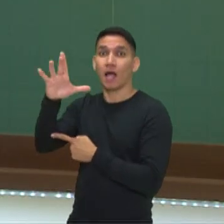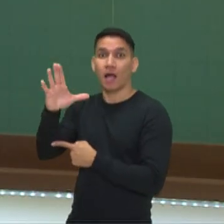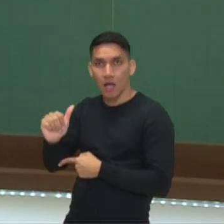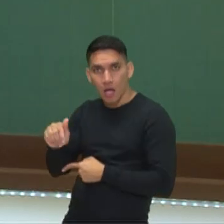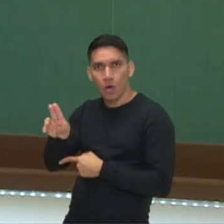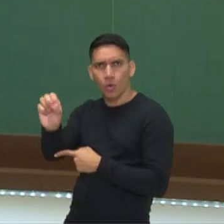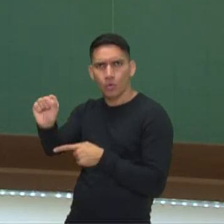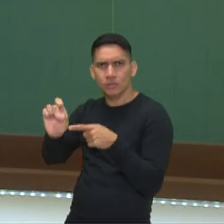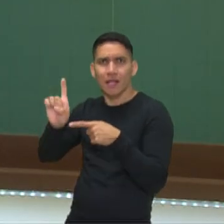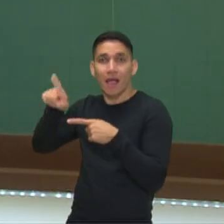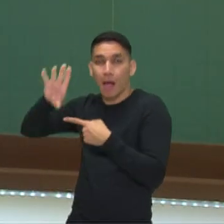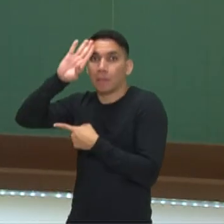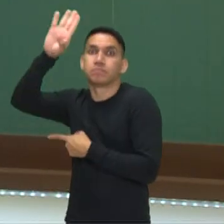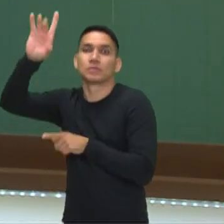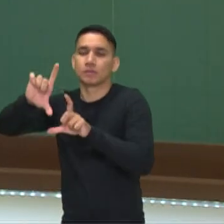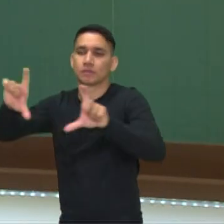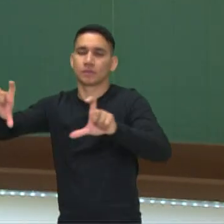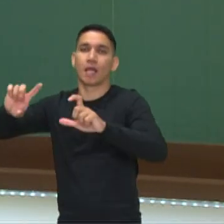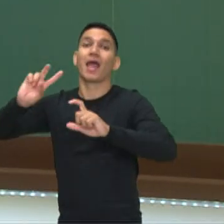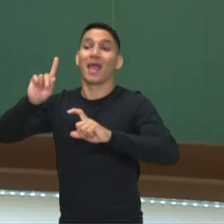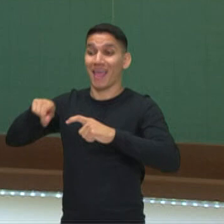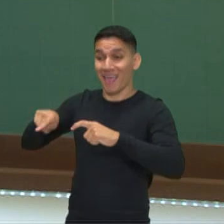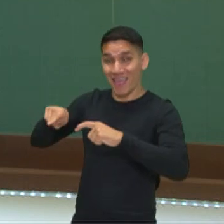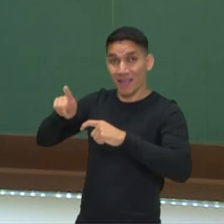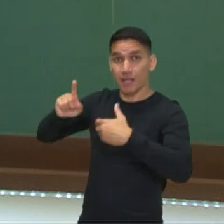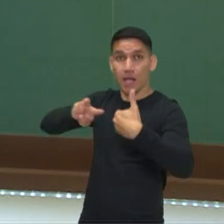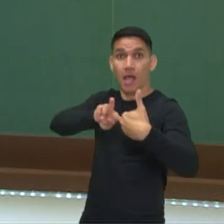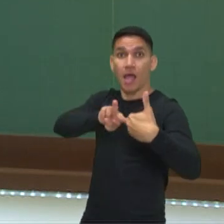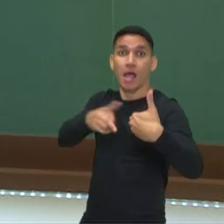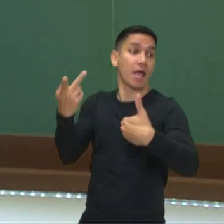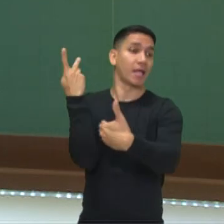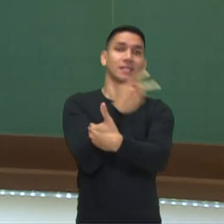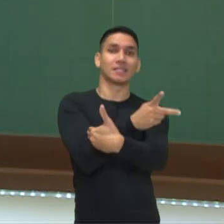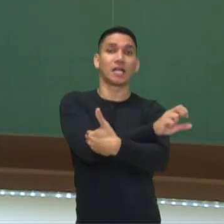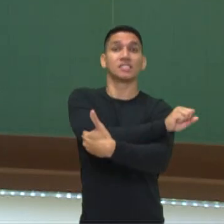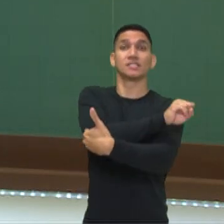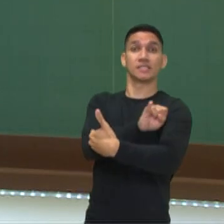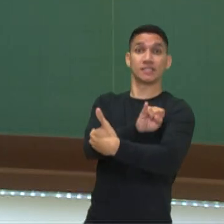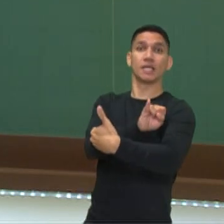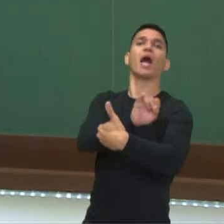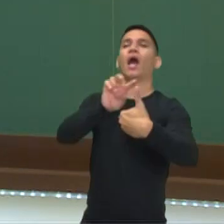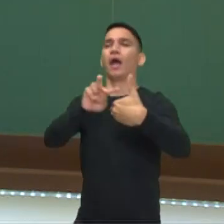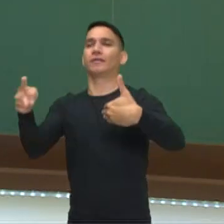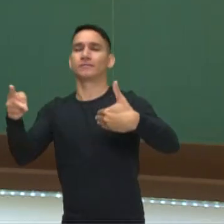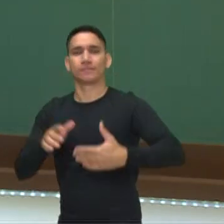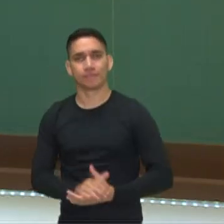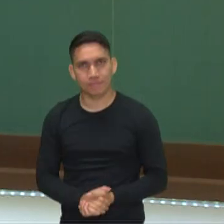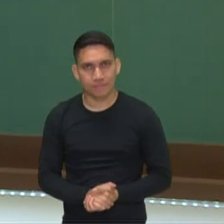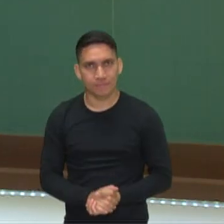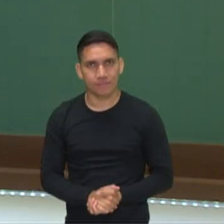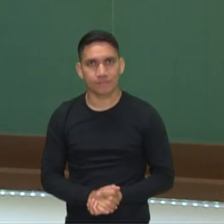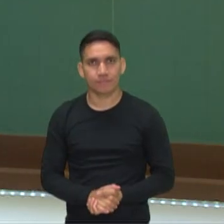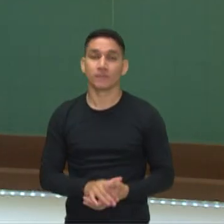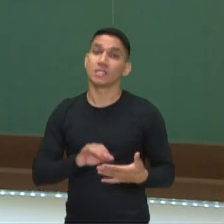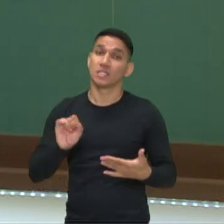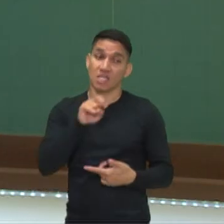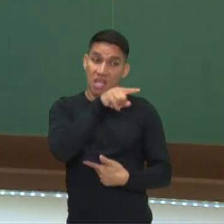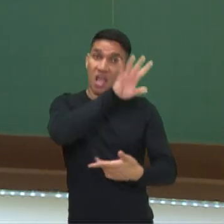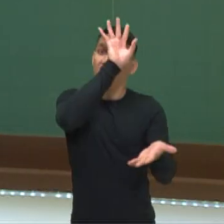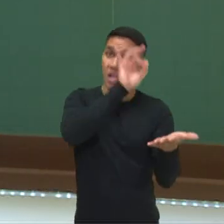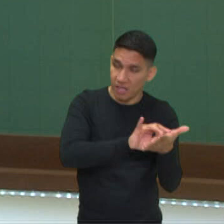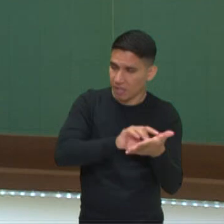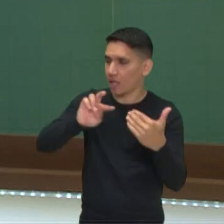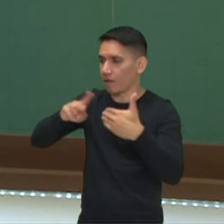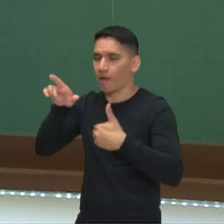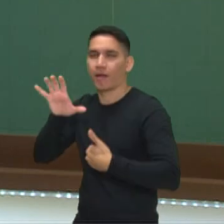principal. É aquela que vai expressar o resultado dessa condição, se ela for efetivada. E nós usamos